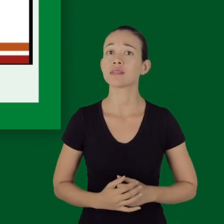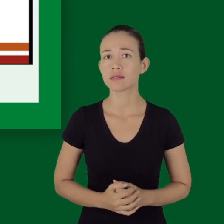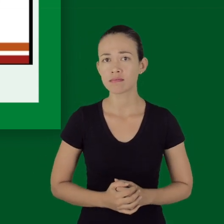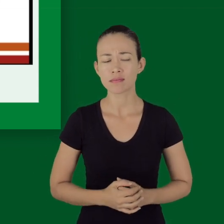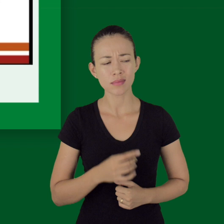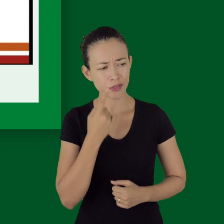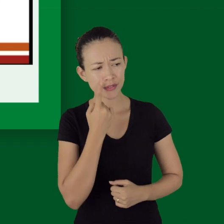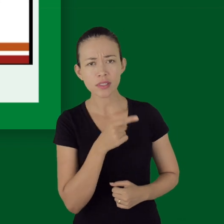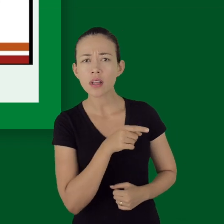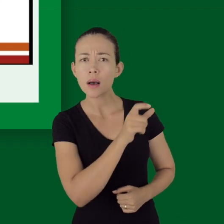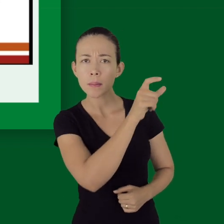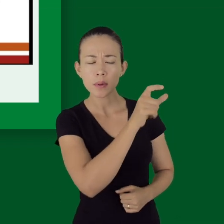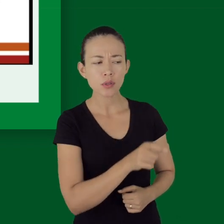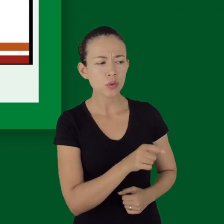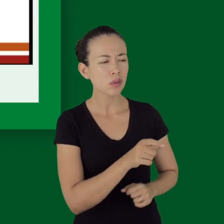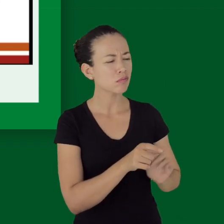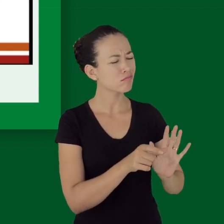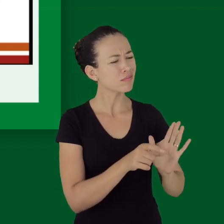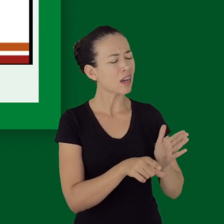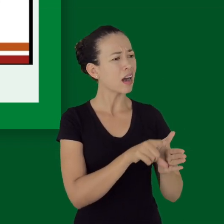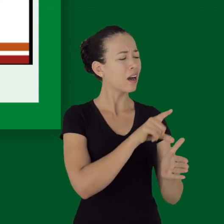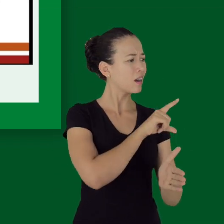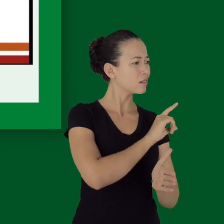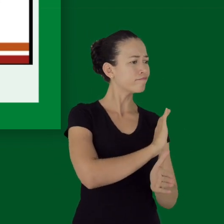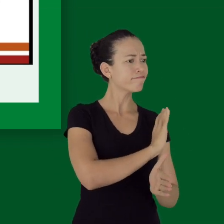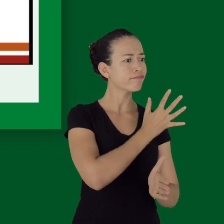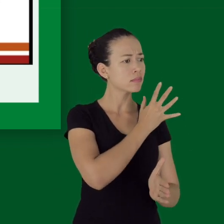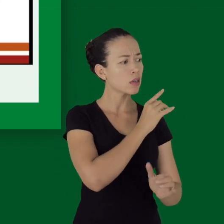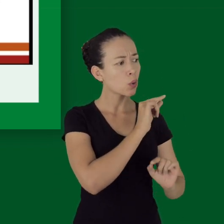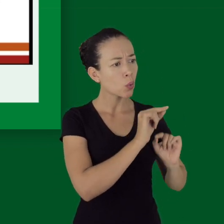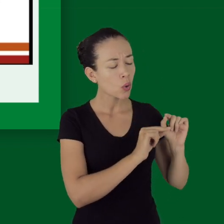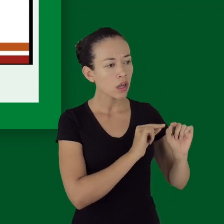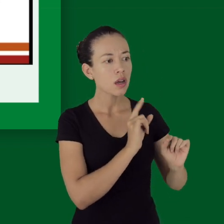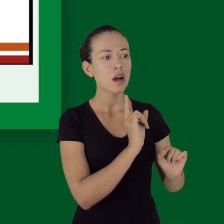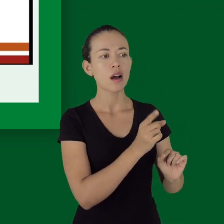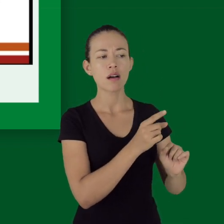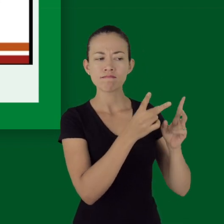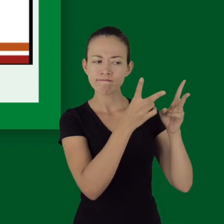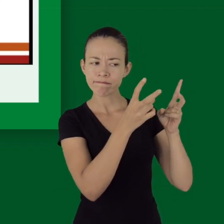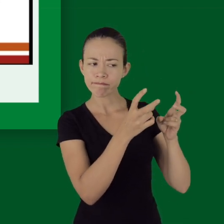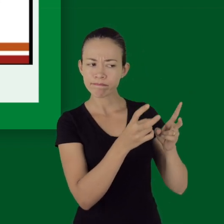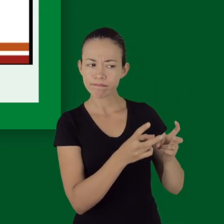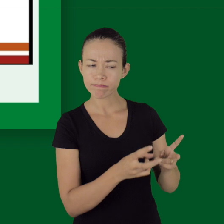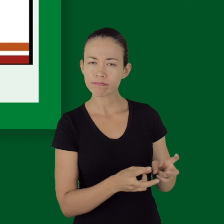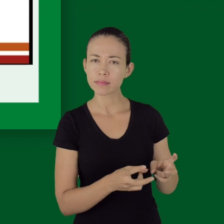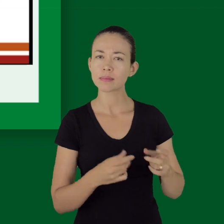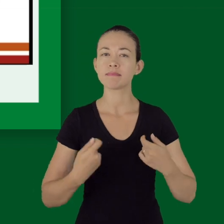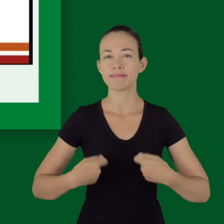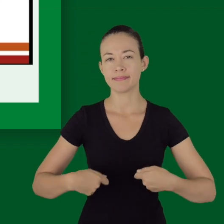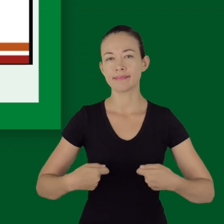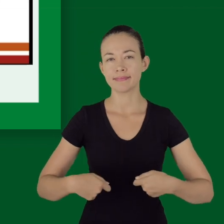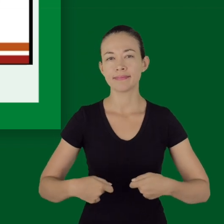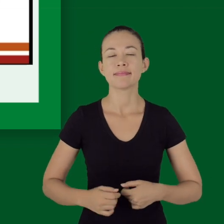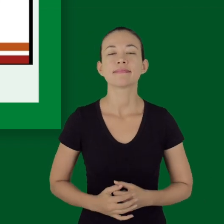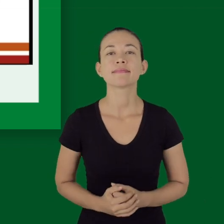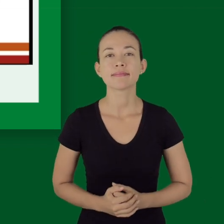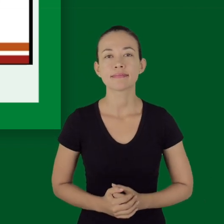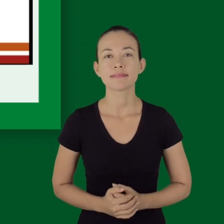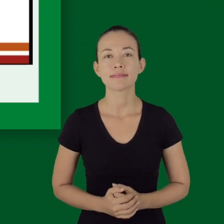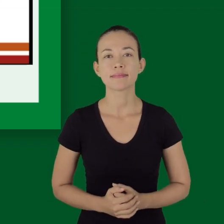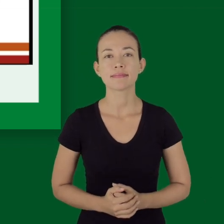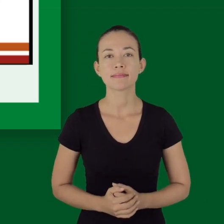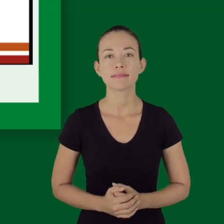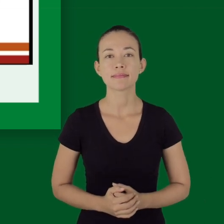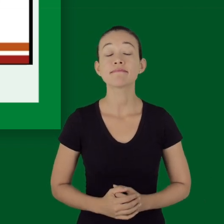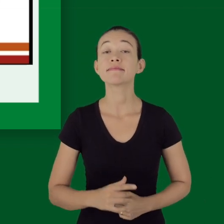uma interpretação em relação a que tipo de evento eu posso estar lidando ali. Então, um mecanismo de